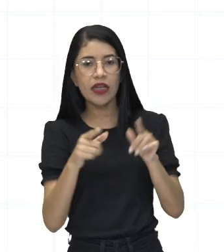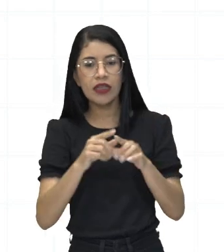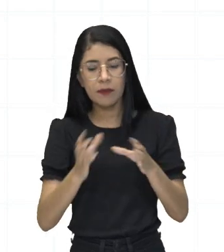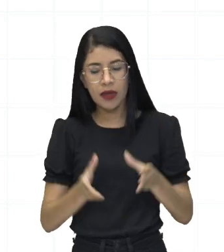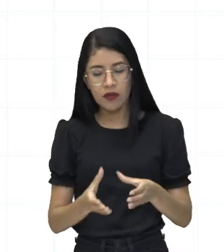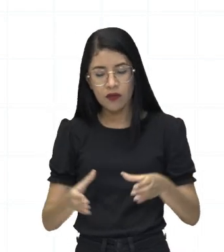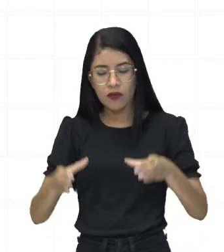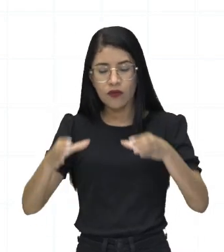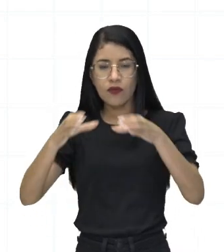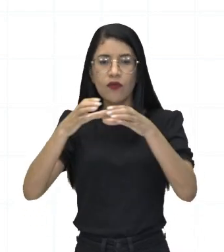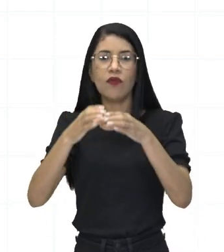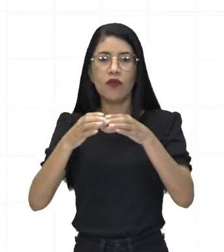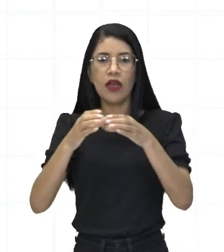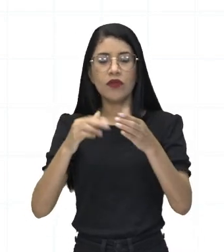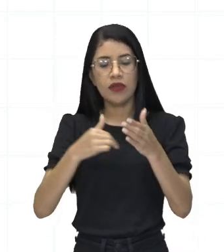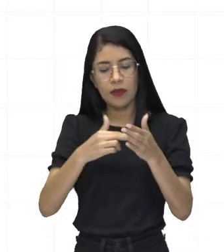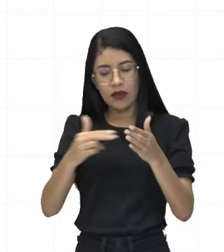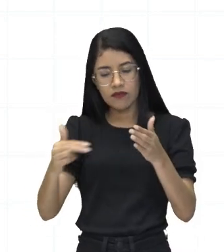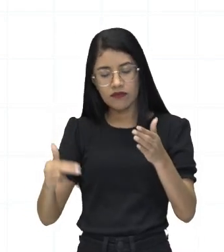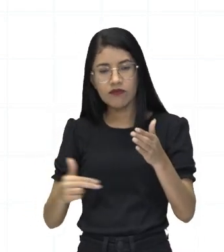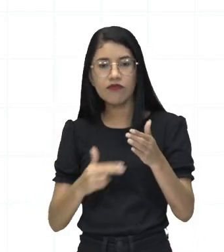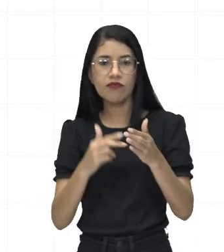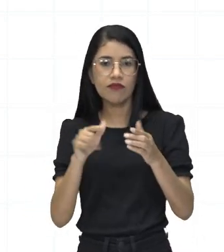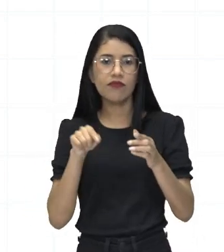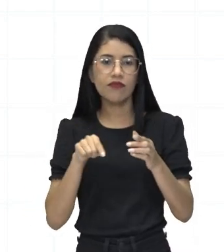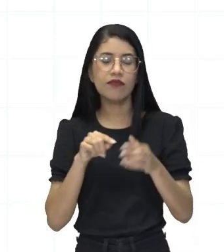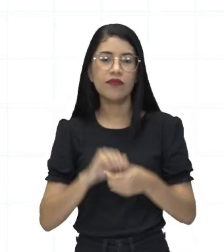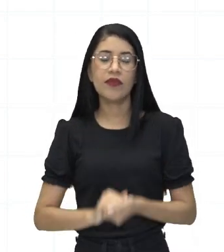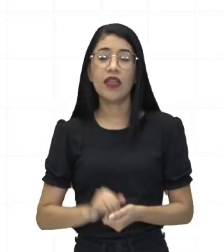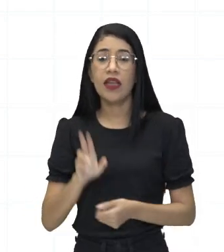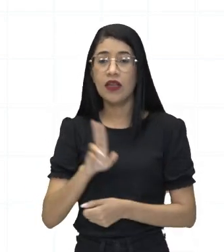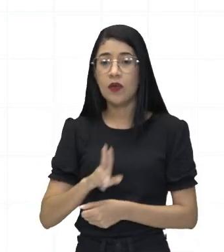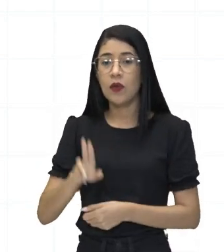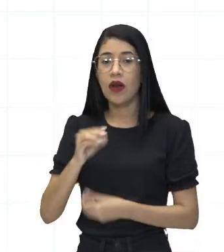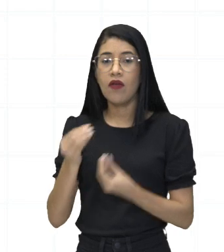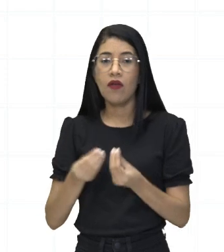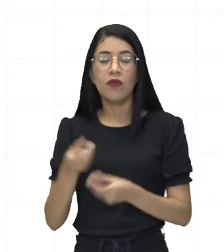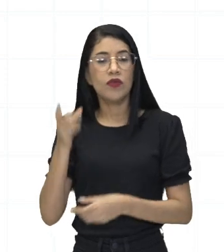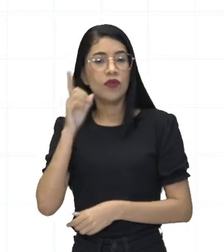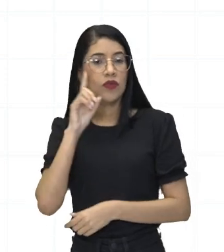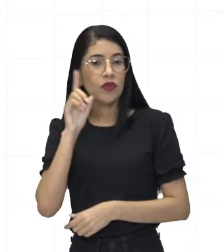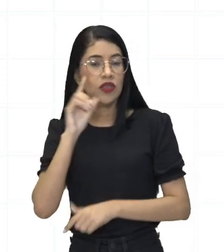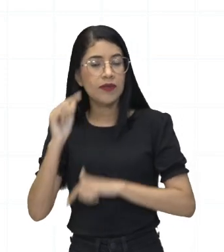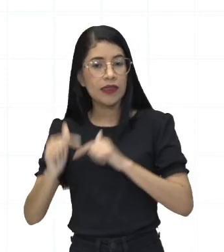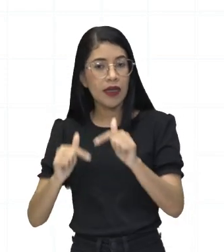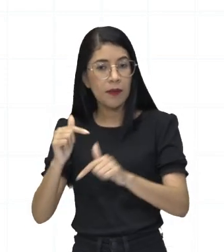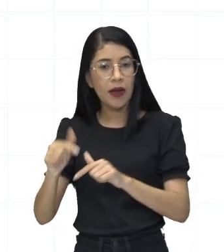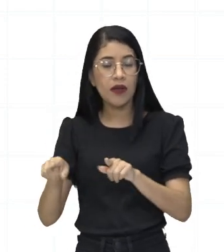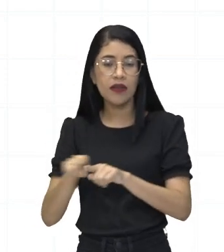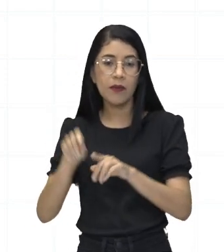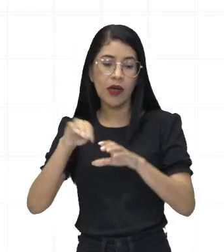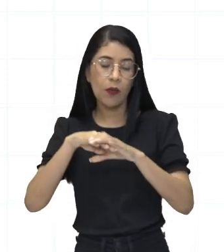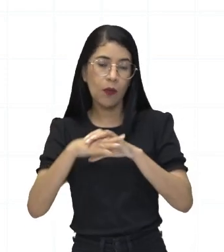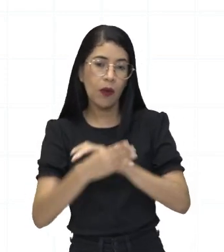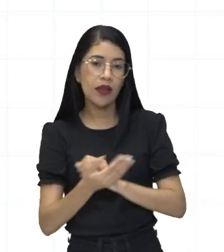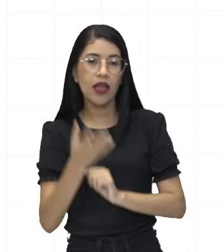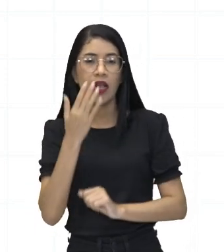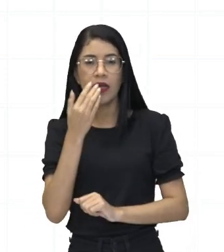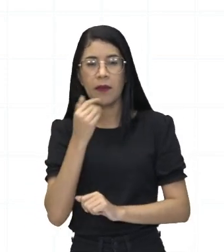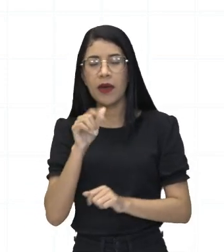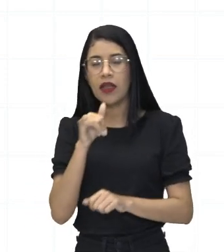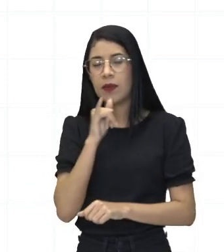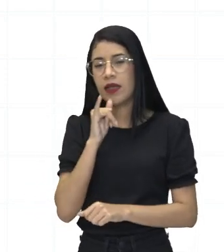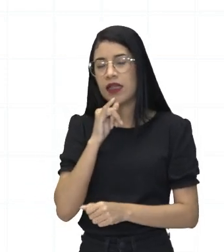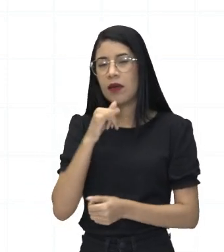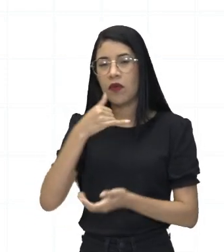nem sempre foram peças de decoração, sendo utilizados no trabalho diário ou para guardar mantimento, tais como os